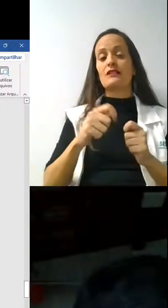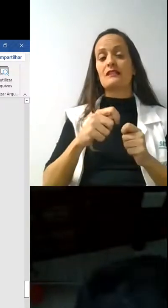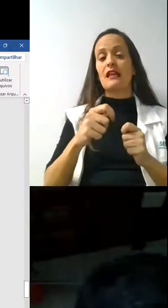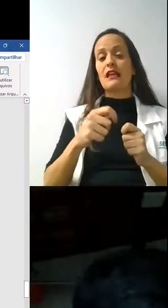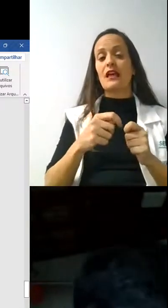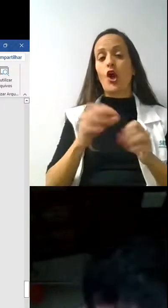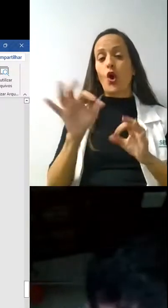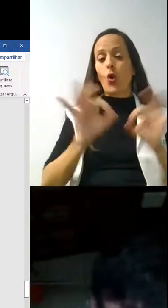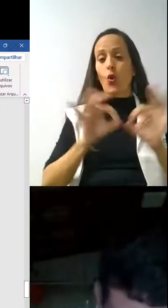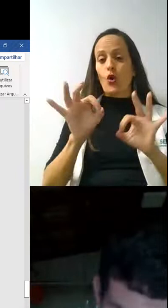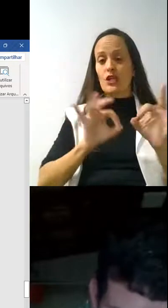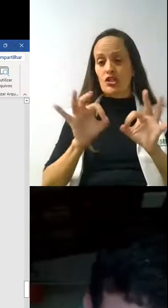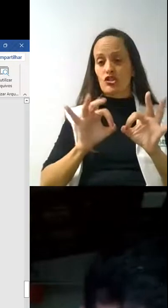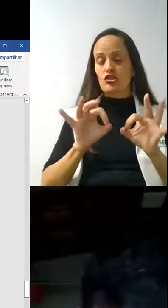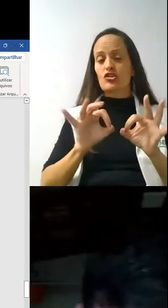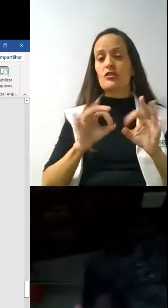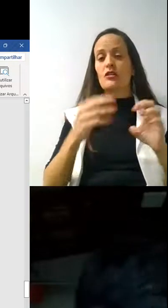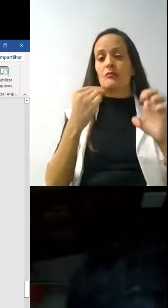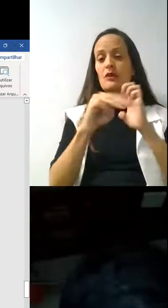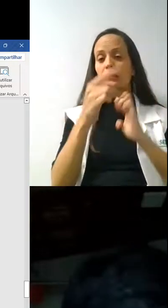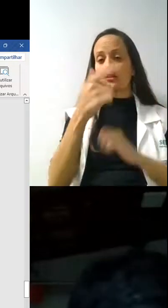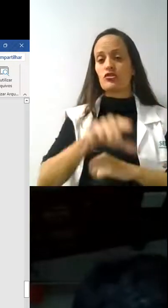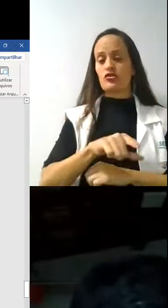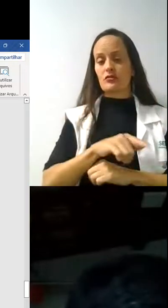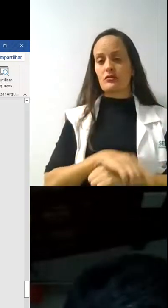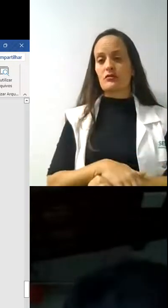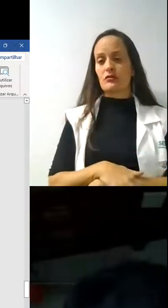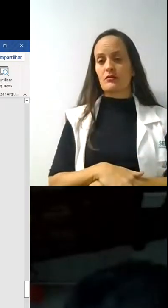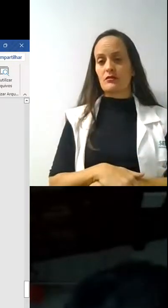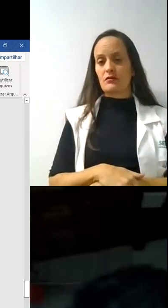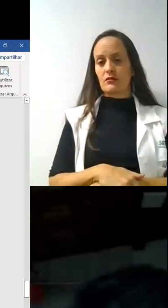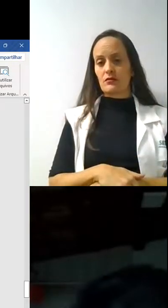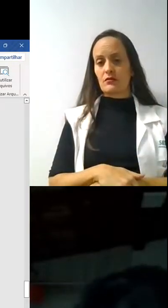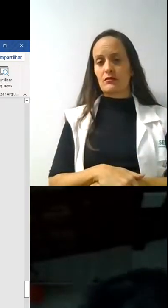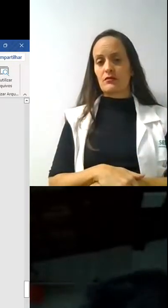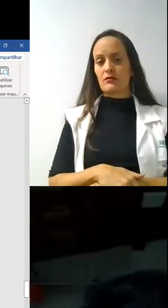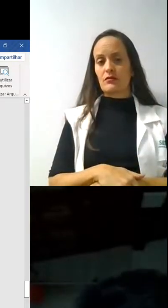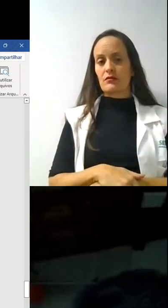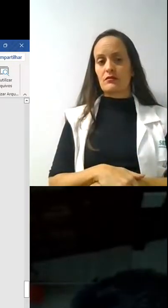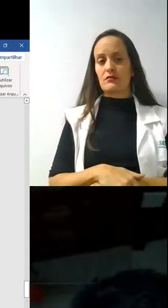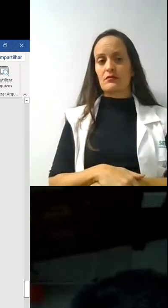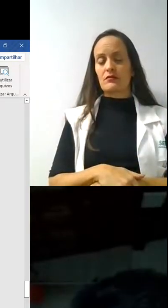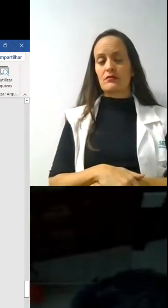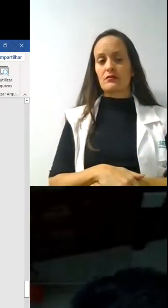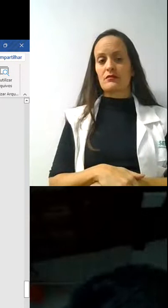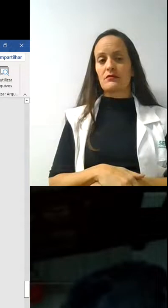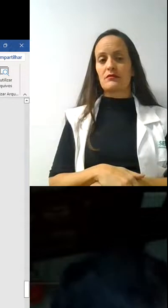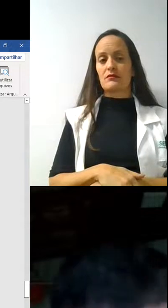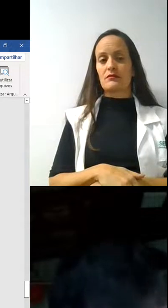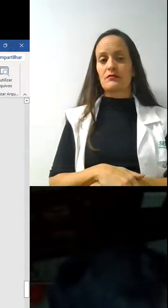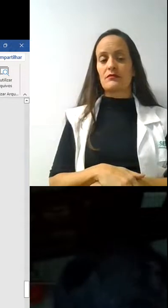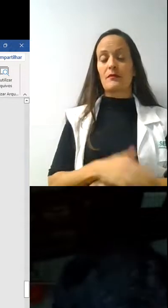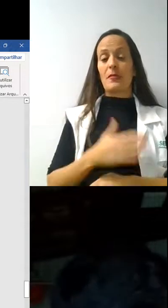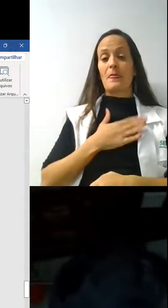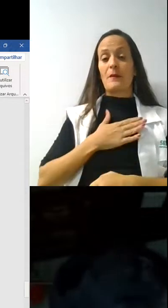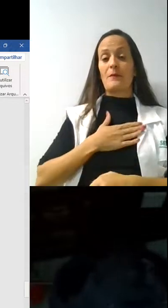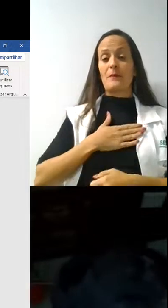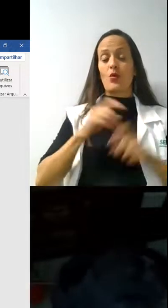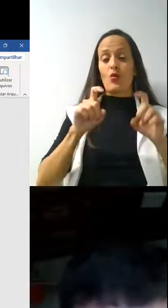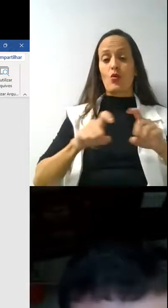reenvio, não tem problema não. Tá. É porque hoje não dá, professor, porque eu estou aqui no computador que está desconfigurado. Já tentei arrumar aqui,